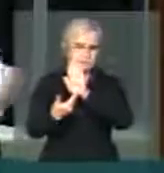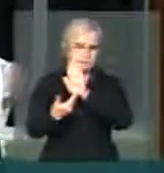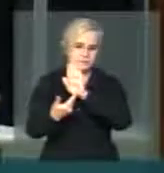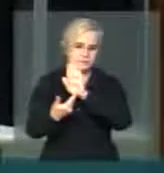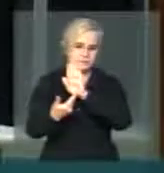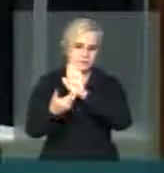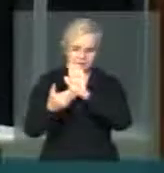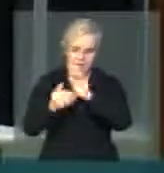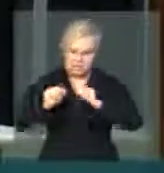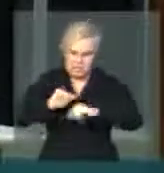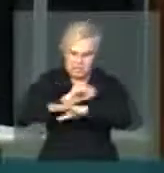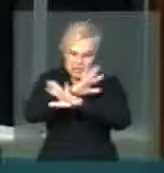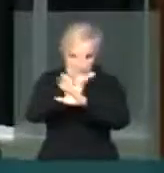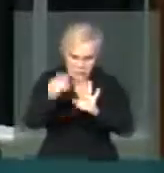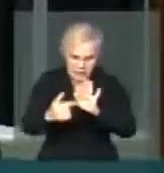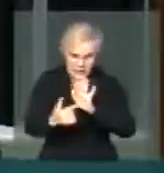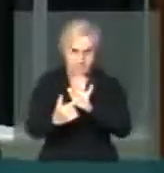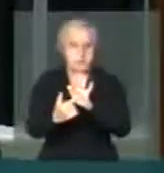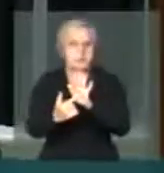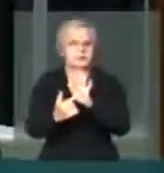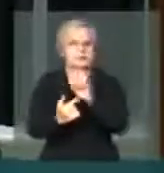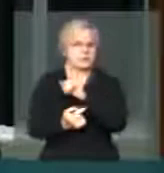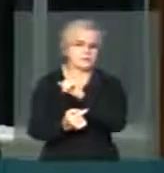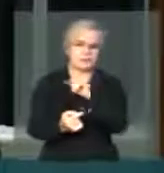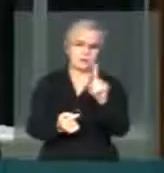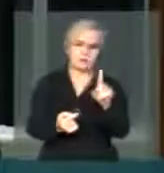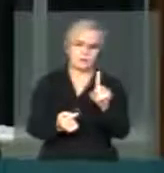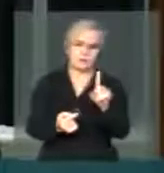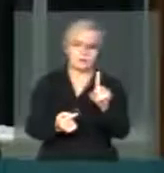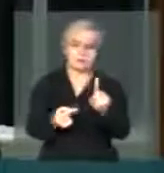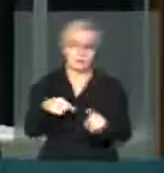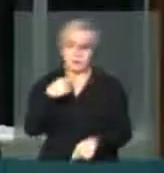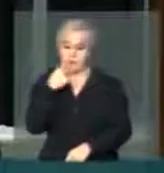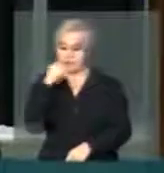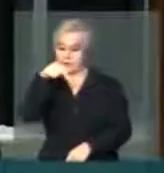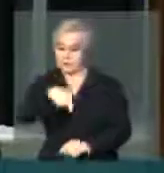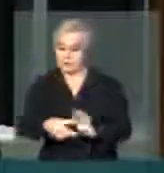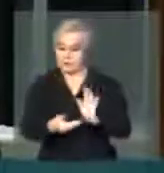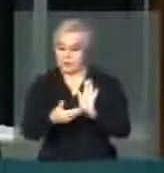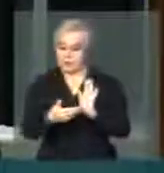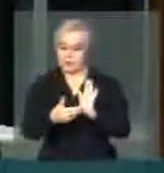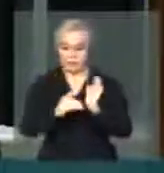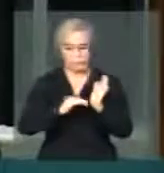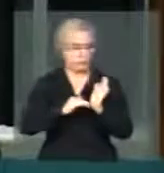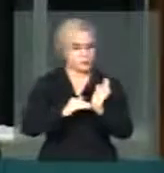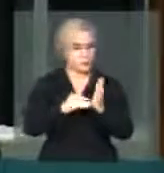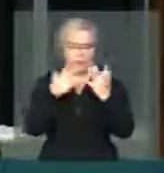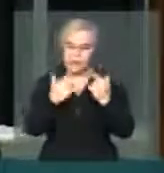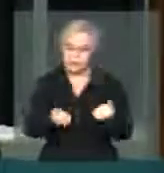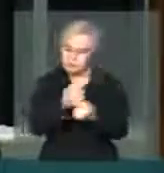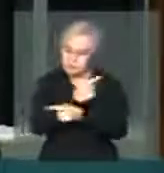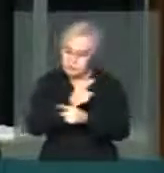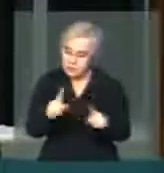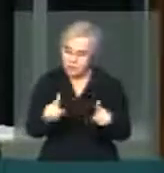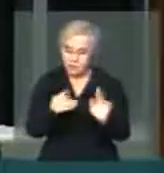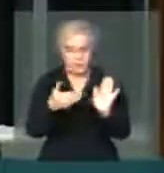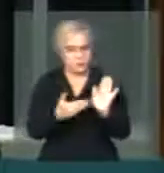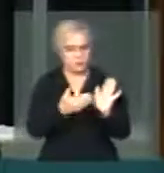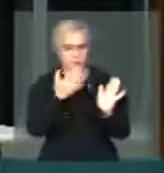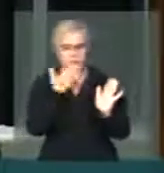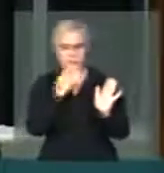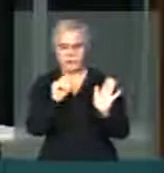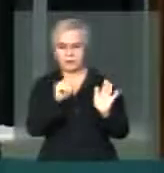de transparência das empresas estatais. E colocamos que essa Casa e o Senado não podem aceitar esse tipo de